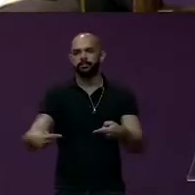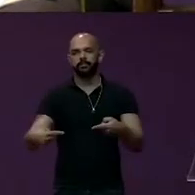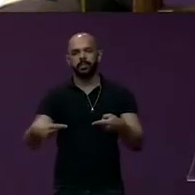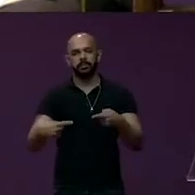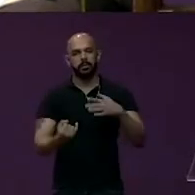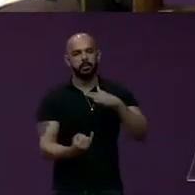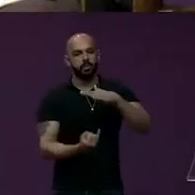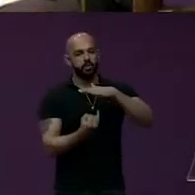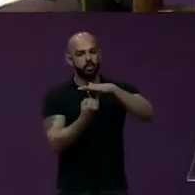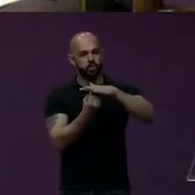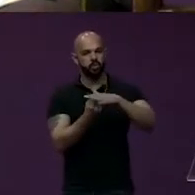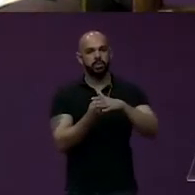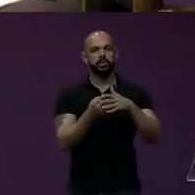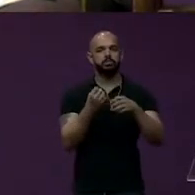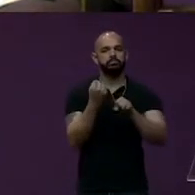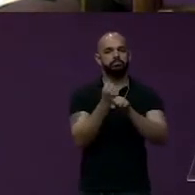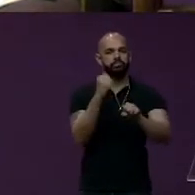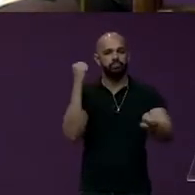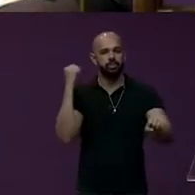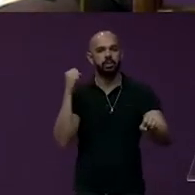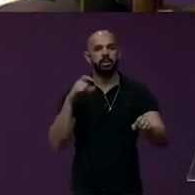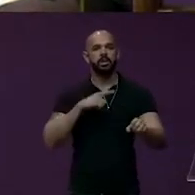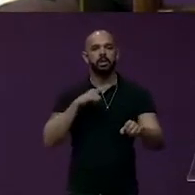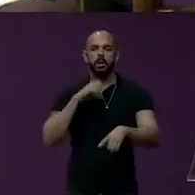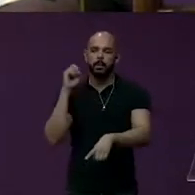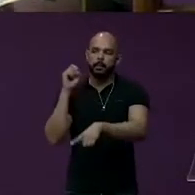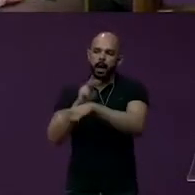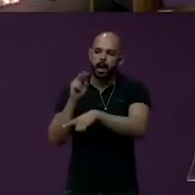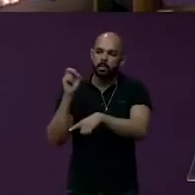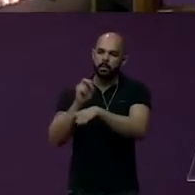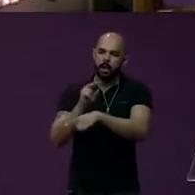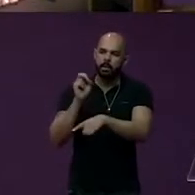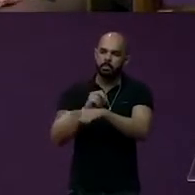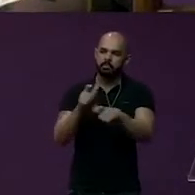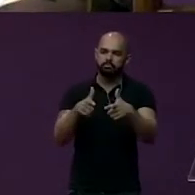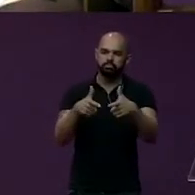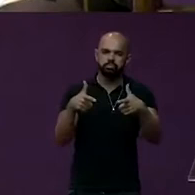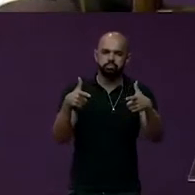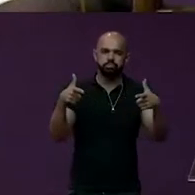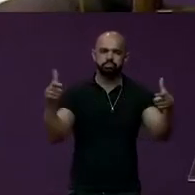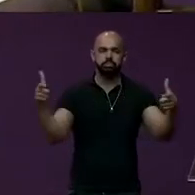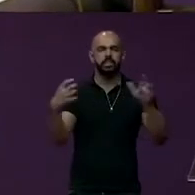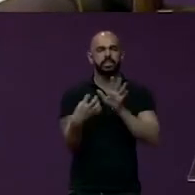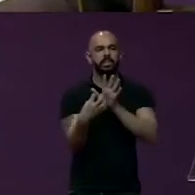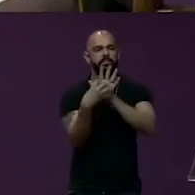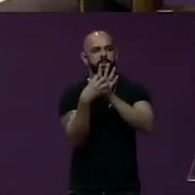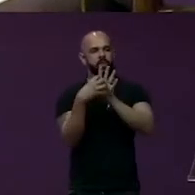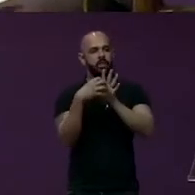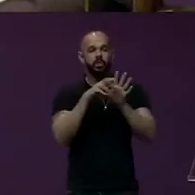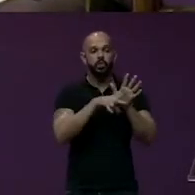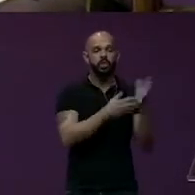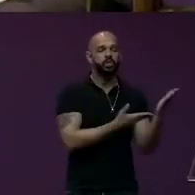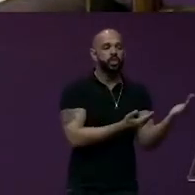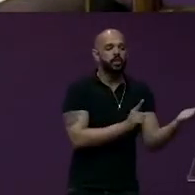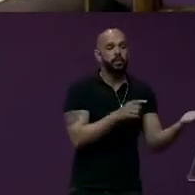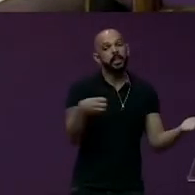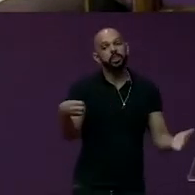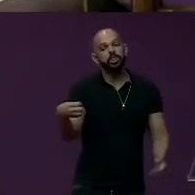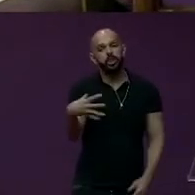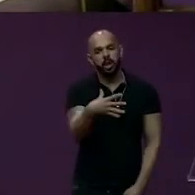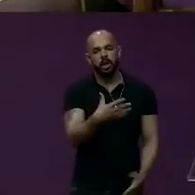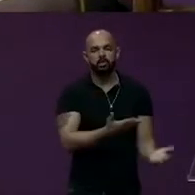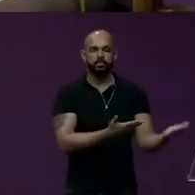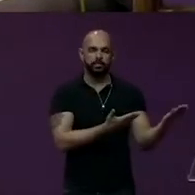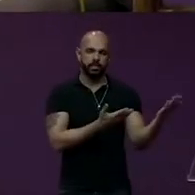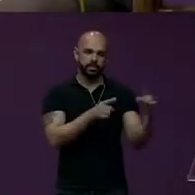uma instituição que está recebendo, né, um número maior de servidores, não necessariamente jovens, mas novos